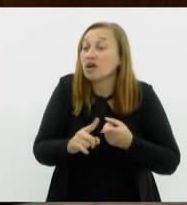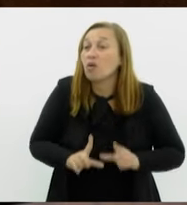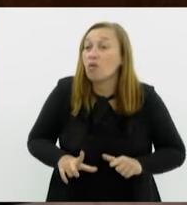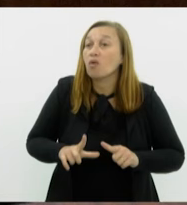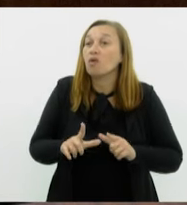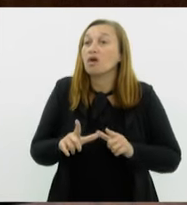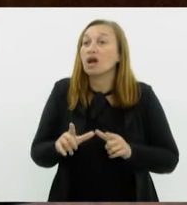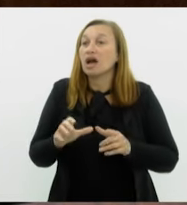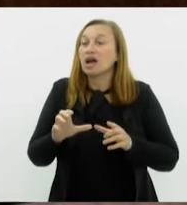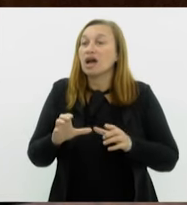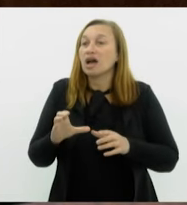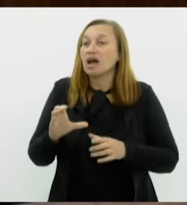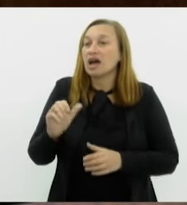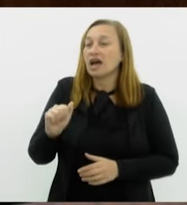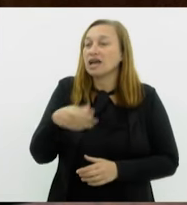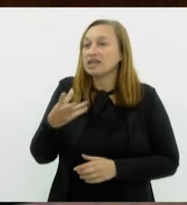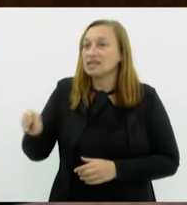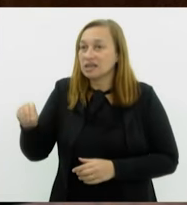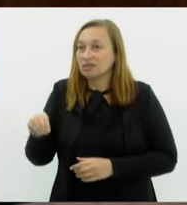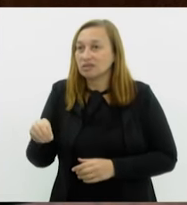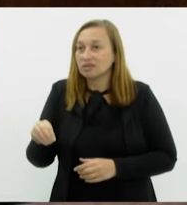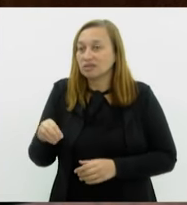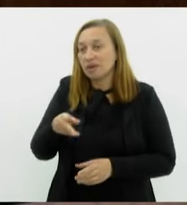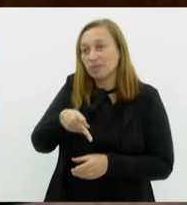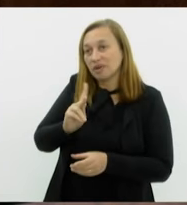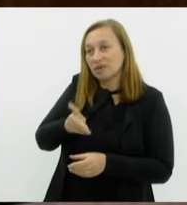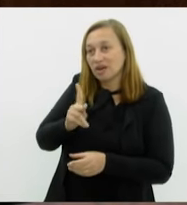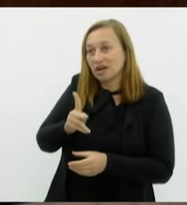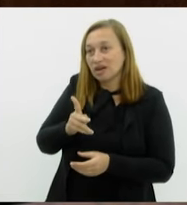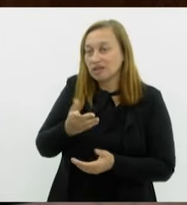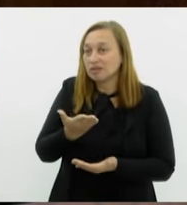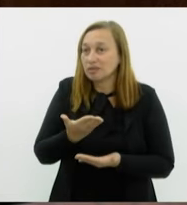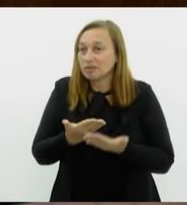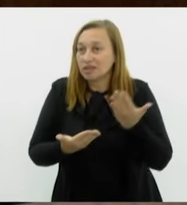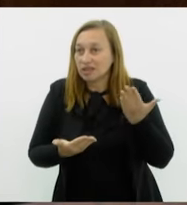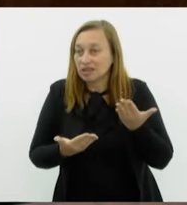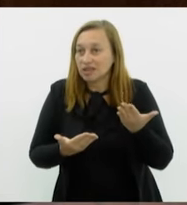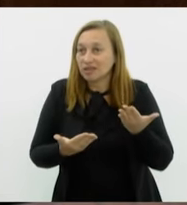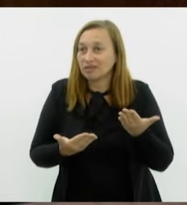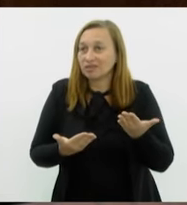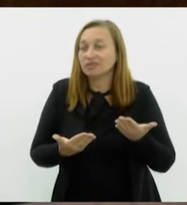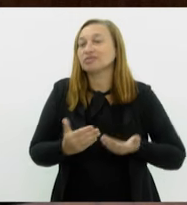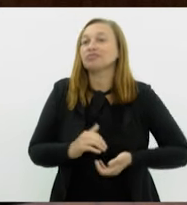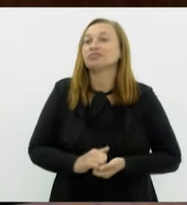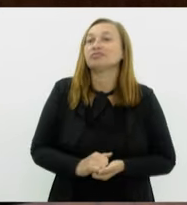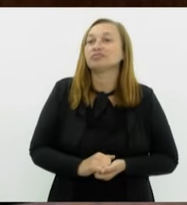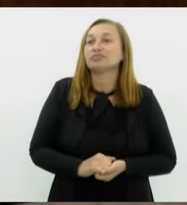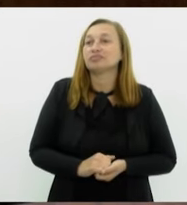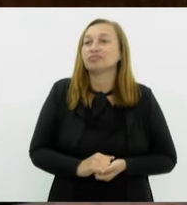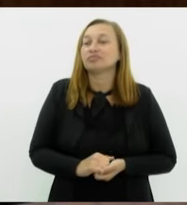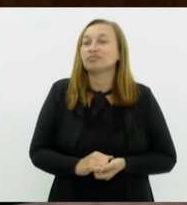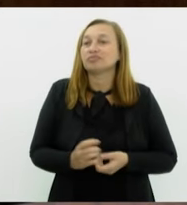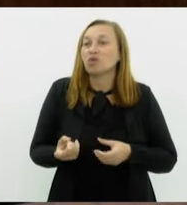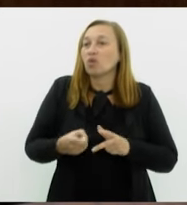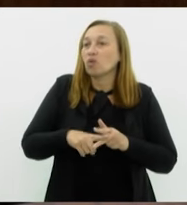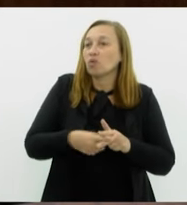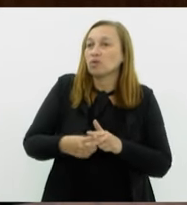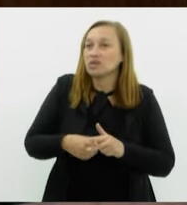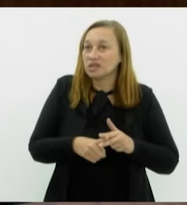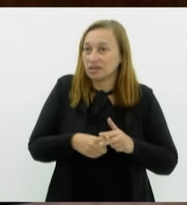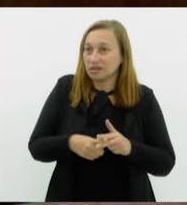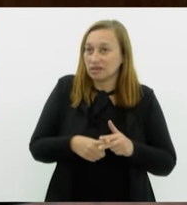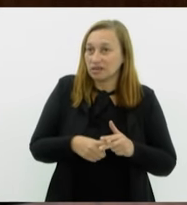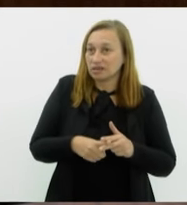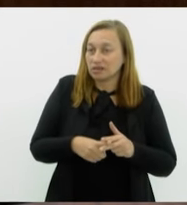Petrobras despencaram no mercado numa iniciativa clara de tentativa de reaparelhamento da máquina